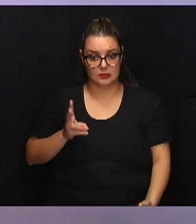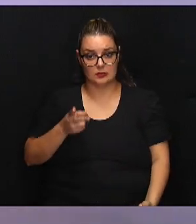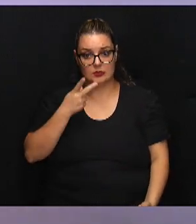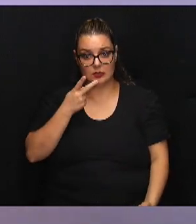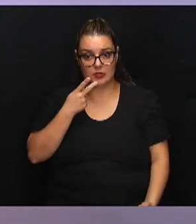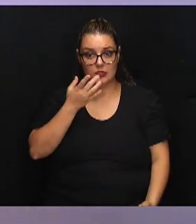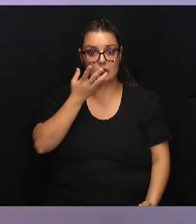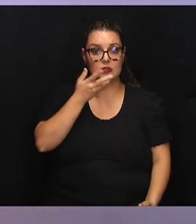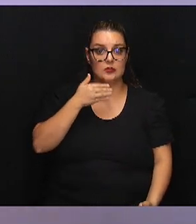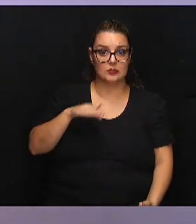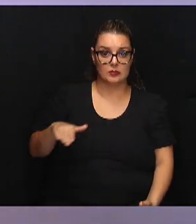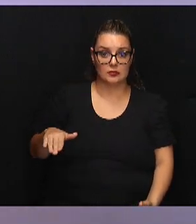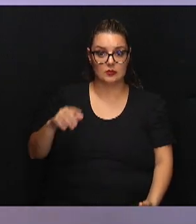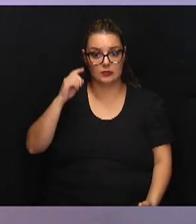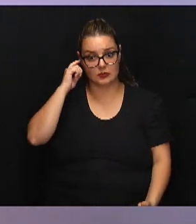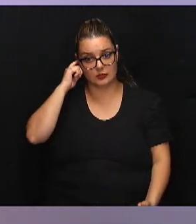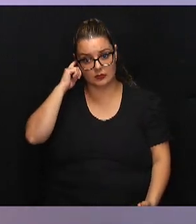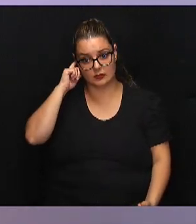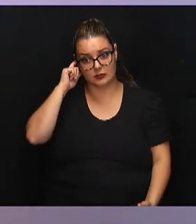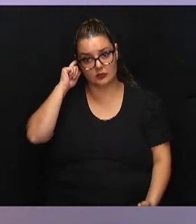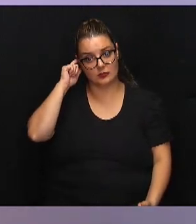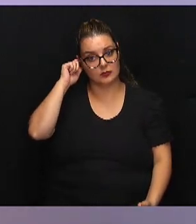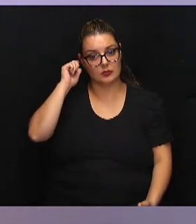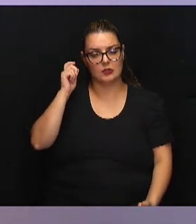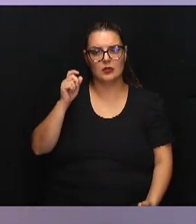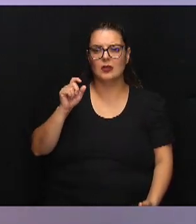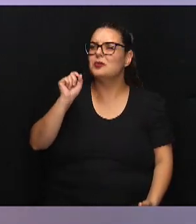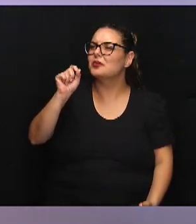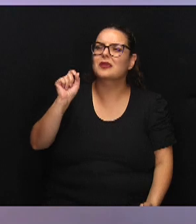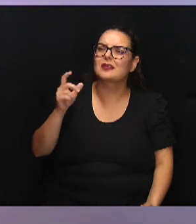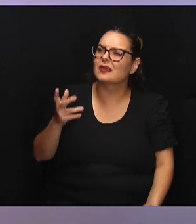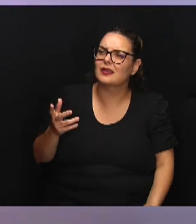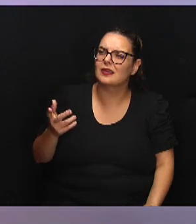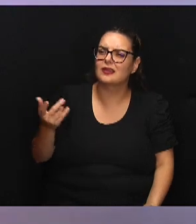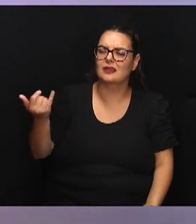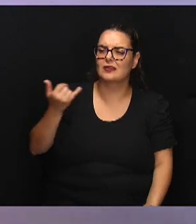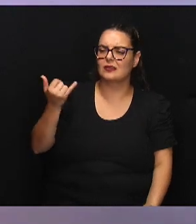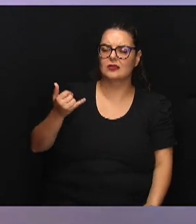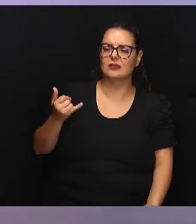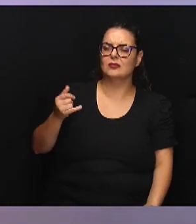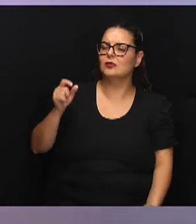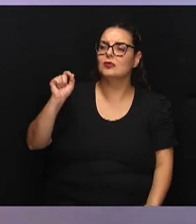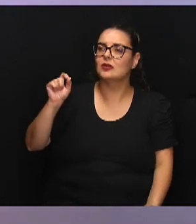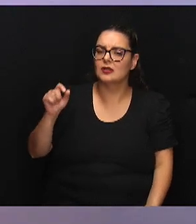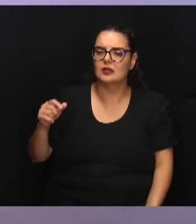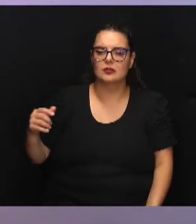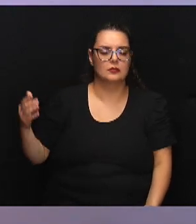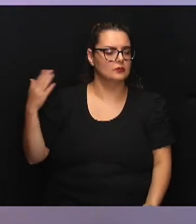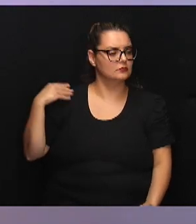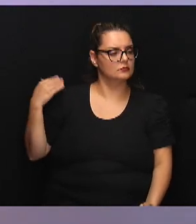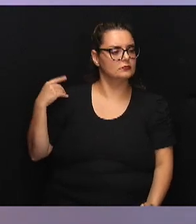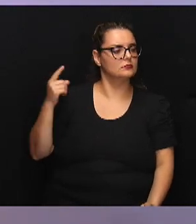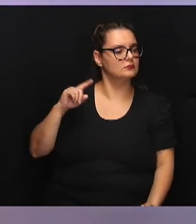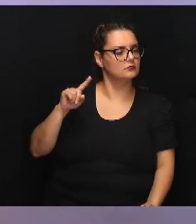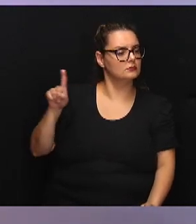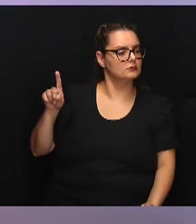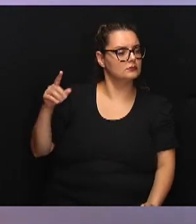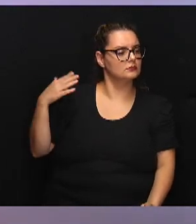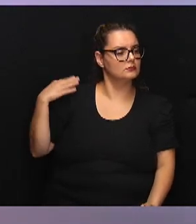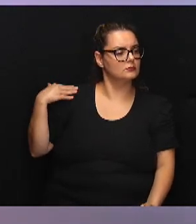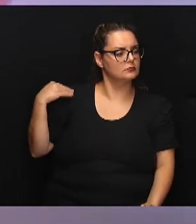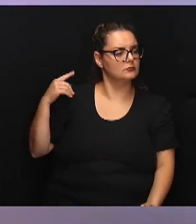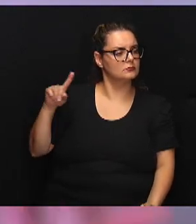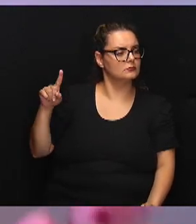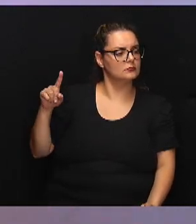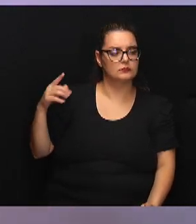criança começa a pedir para repetir o que falam com ela, então você chama uma vez a criança, ela não atende, não escuta, ou